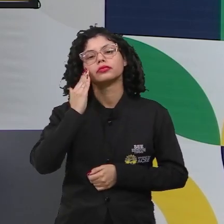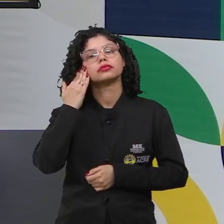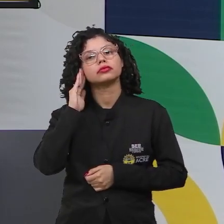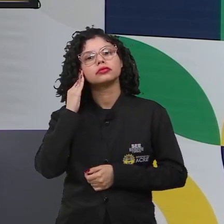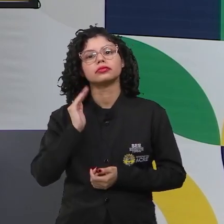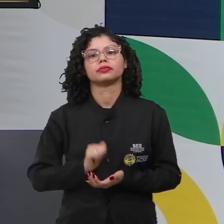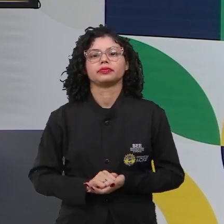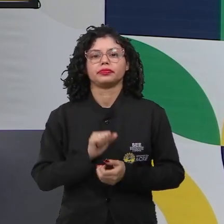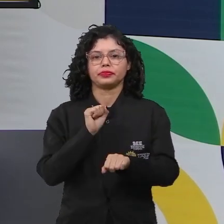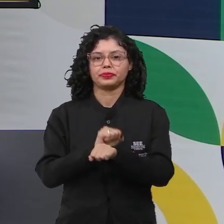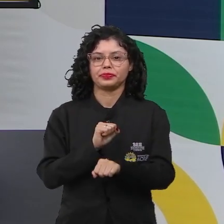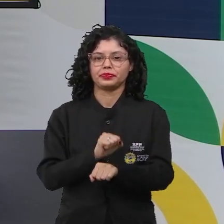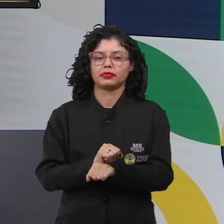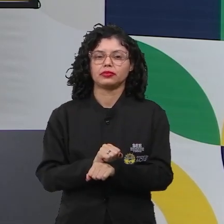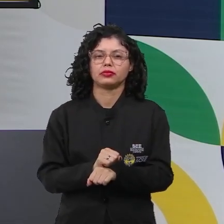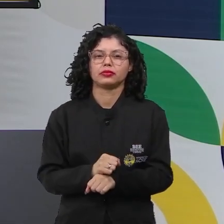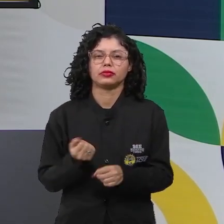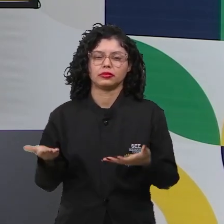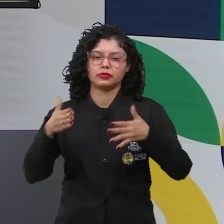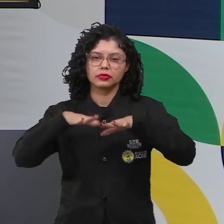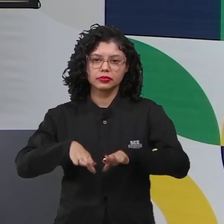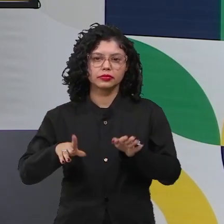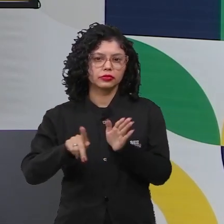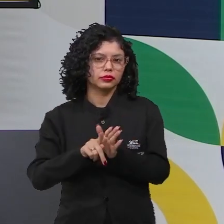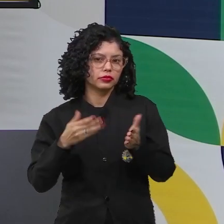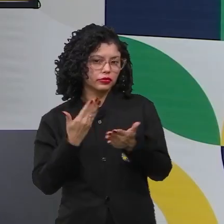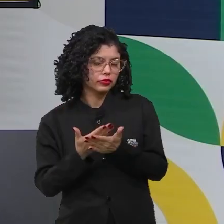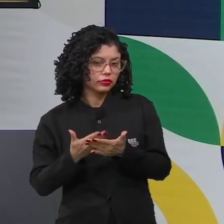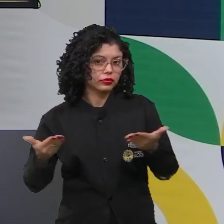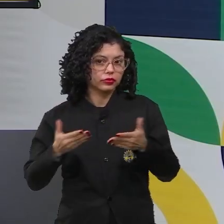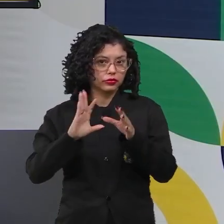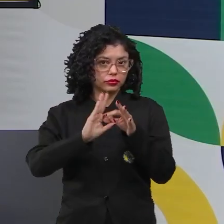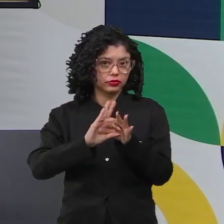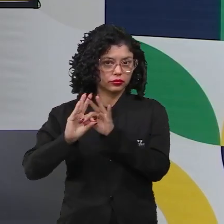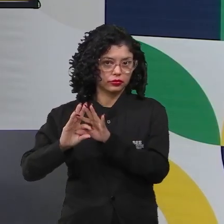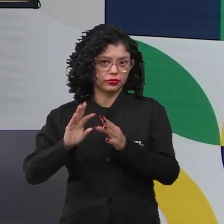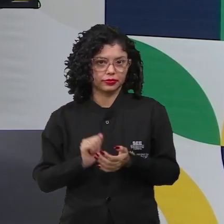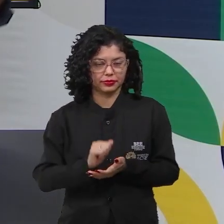entendeu e espero que você tenha se incluído dentro dessa aula, nesse contexto de